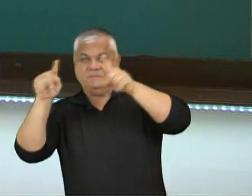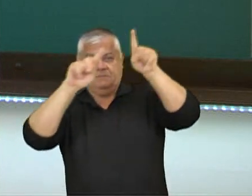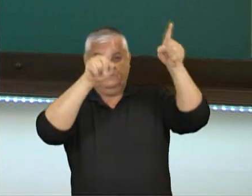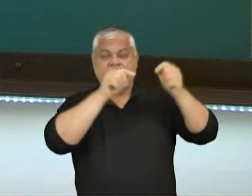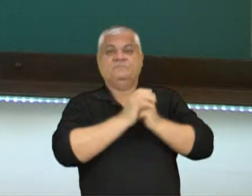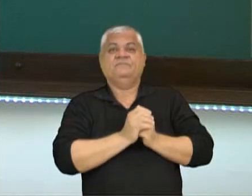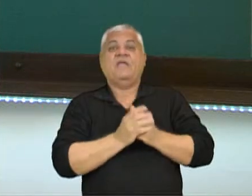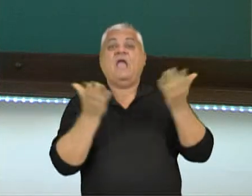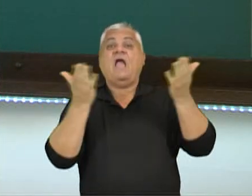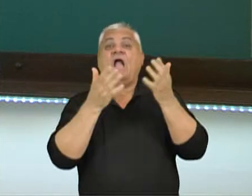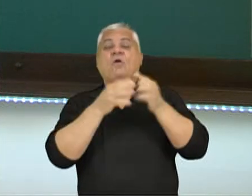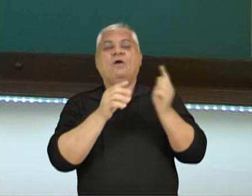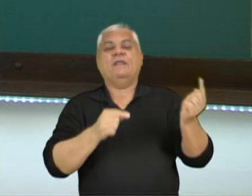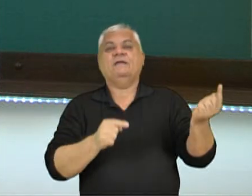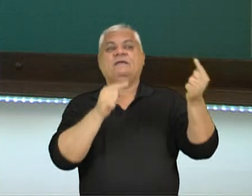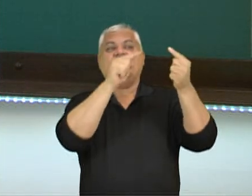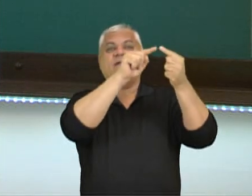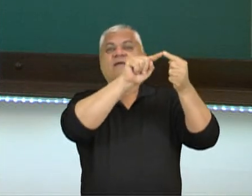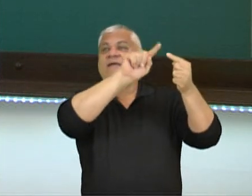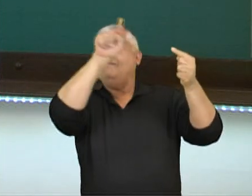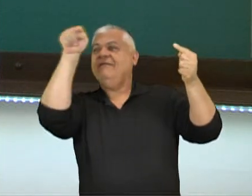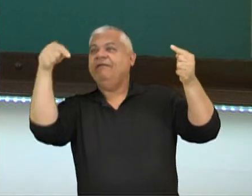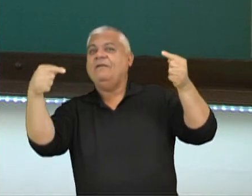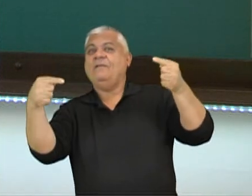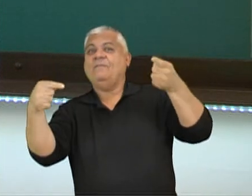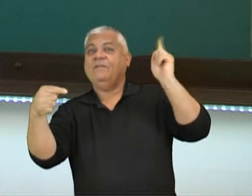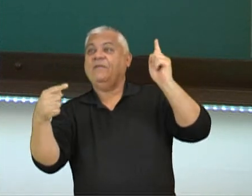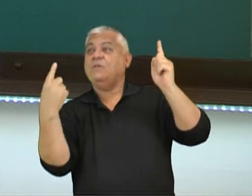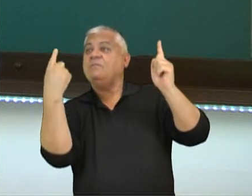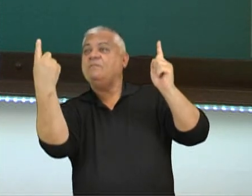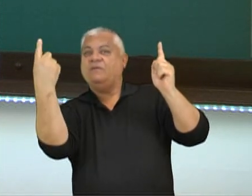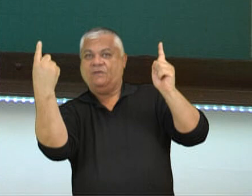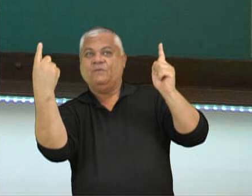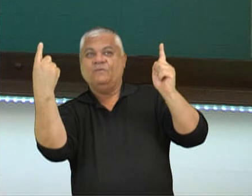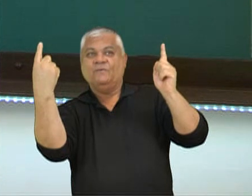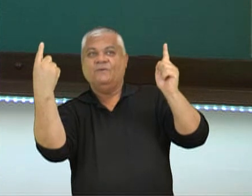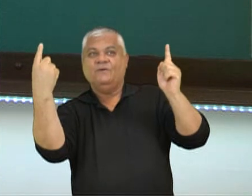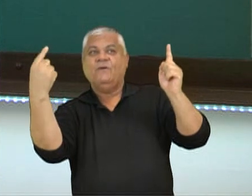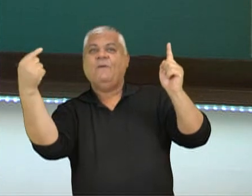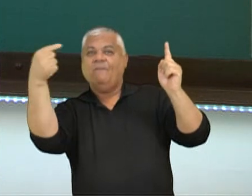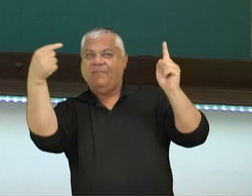Aí eu vou fazer a subtração. Então, eu pego ó, o primeiro elemento